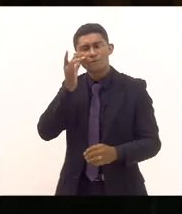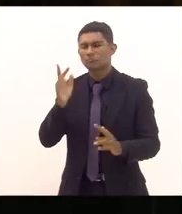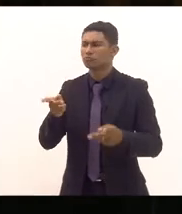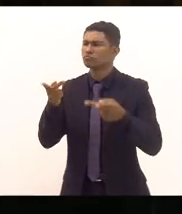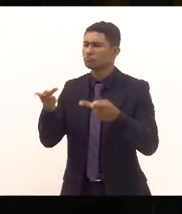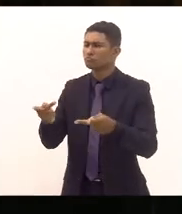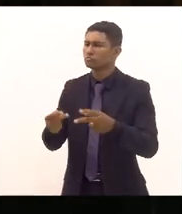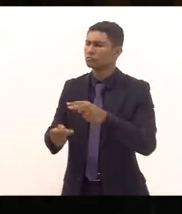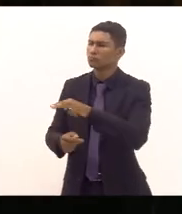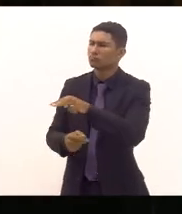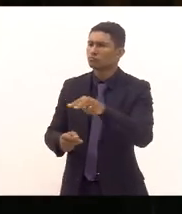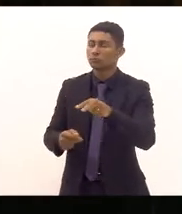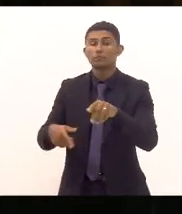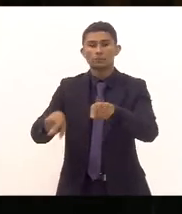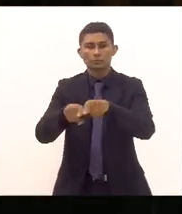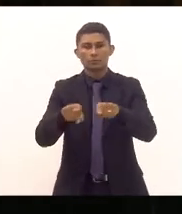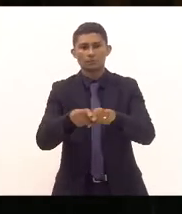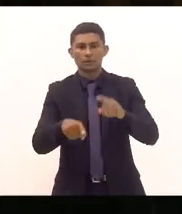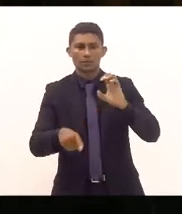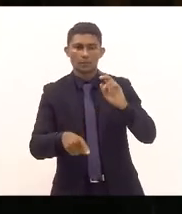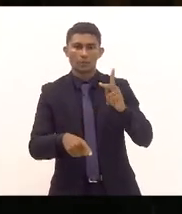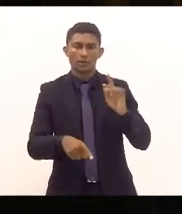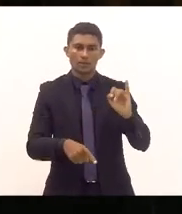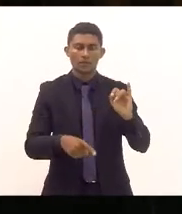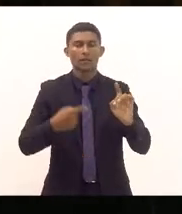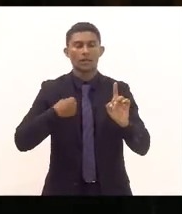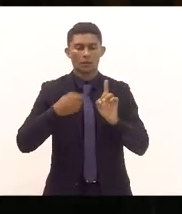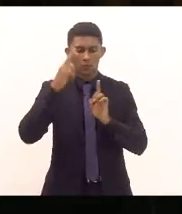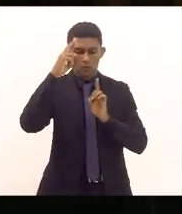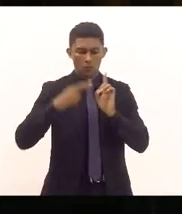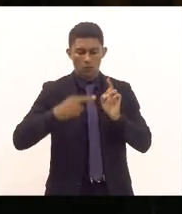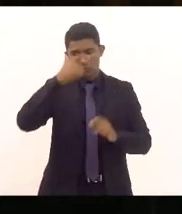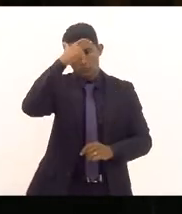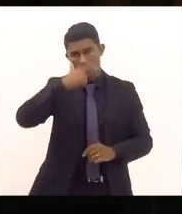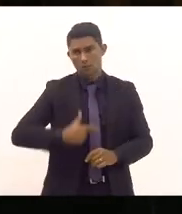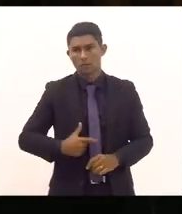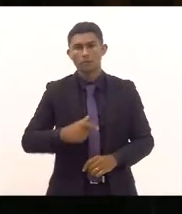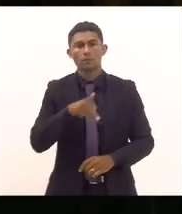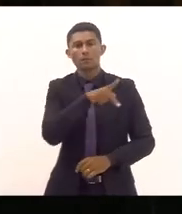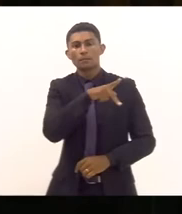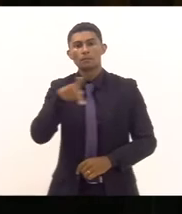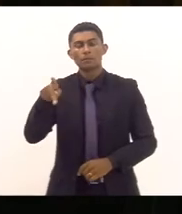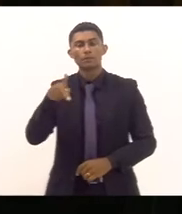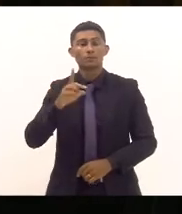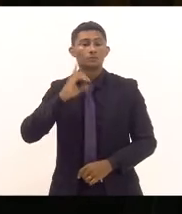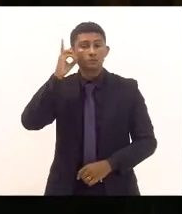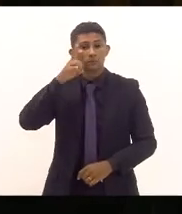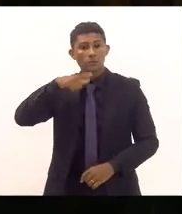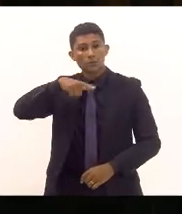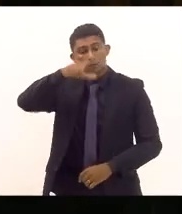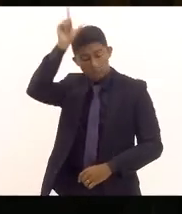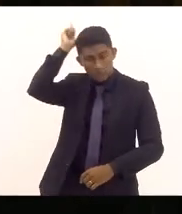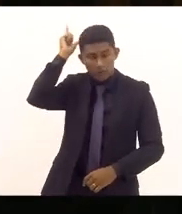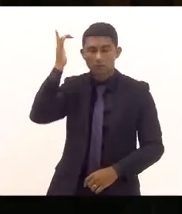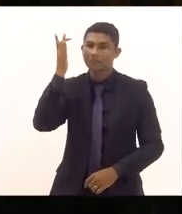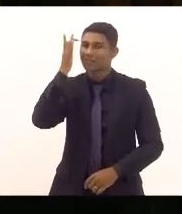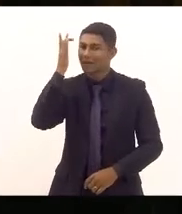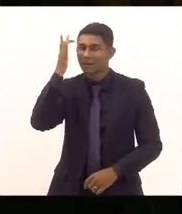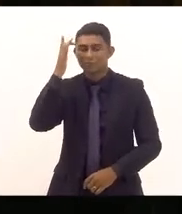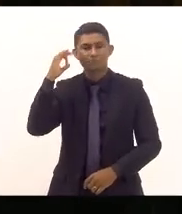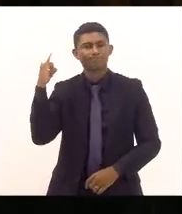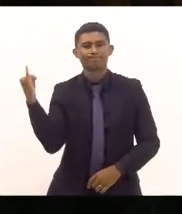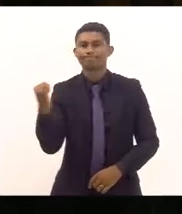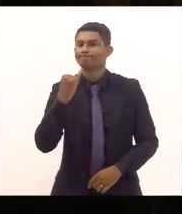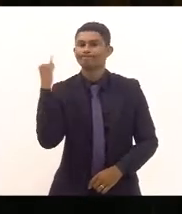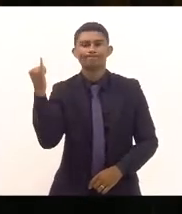de uma CPI que que sou o relatório CPI presidida pelo Deputado Luiz Paulo talvez a CPI mas as mais importantes dessa